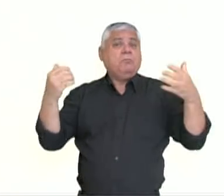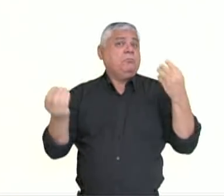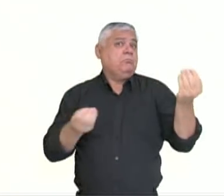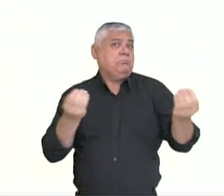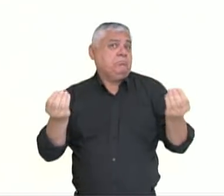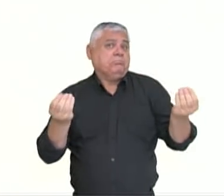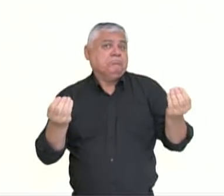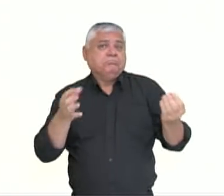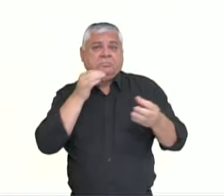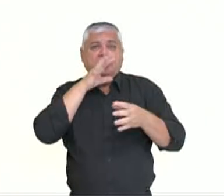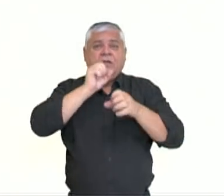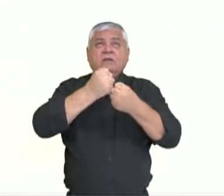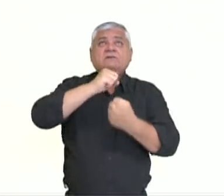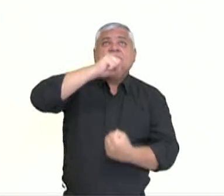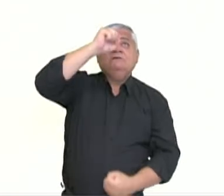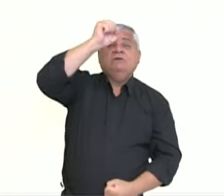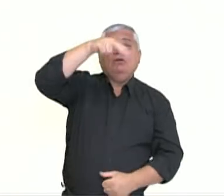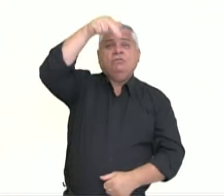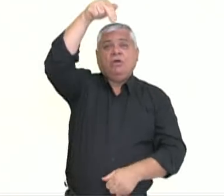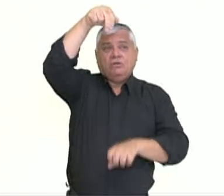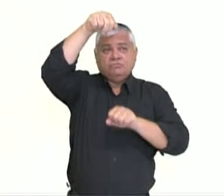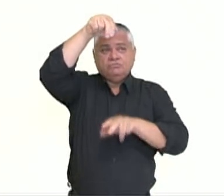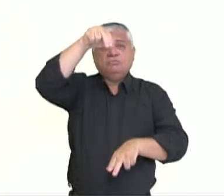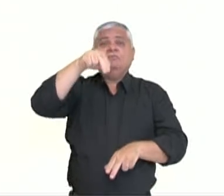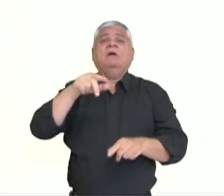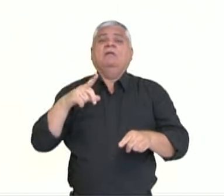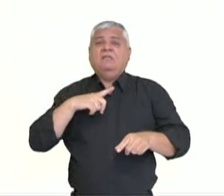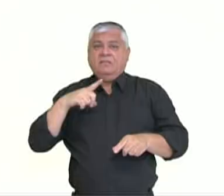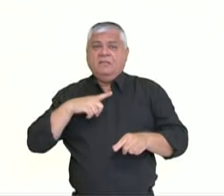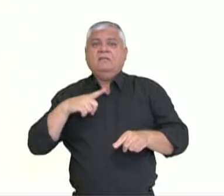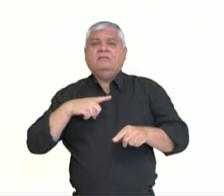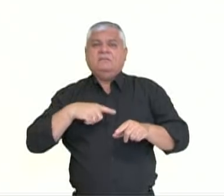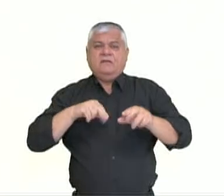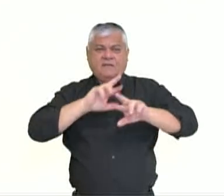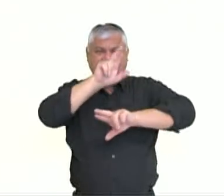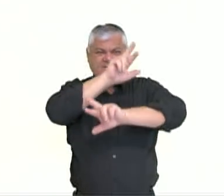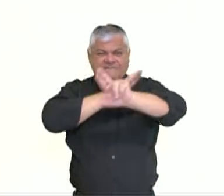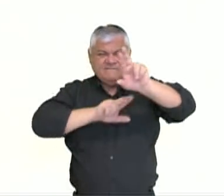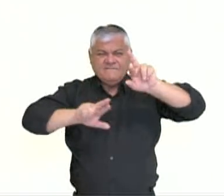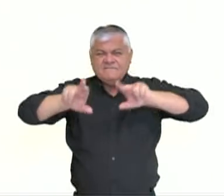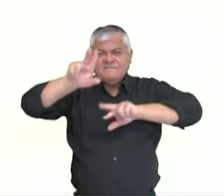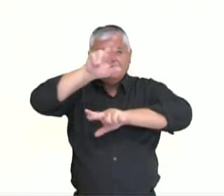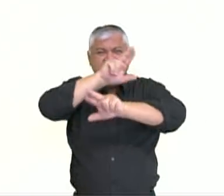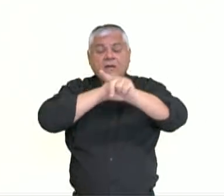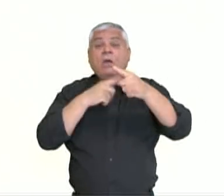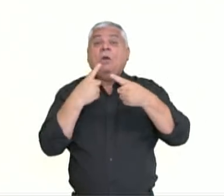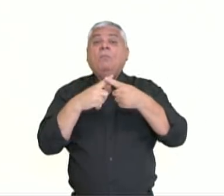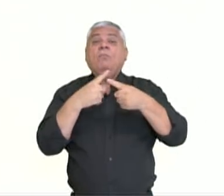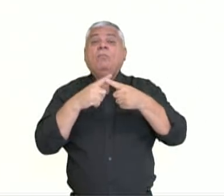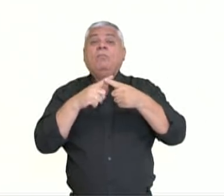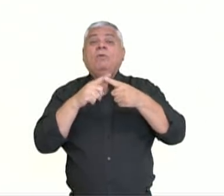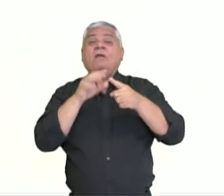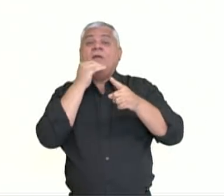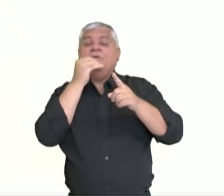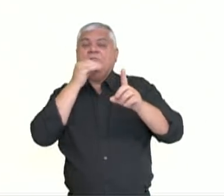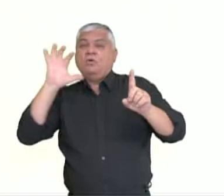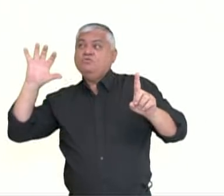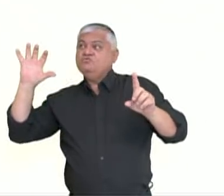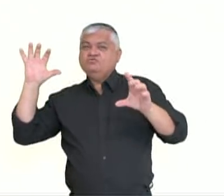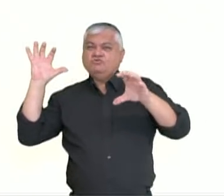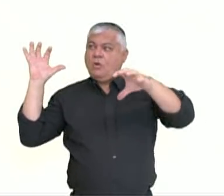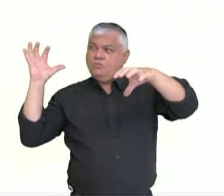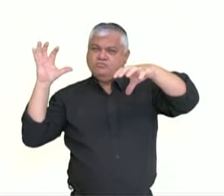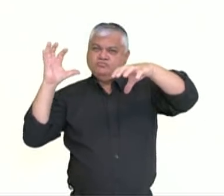no sentido norte-sul, o que nós vamos ter? Nós vamos ter uma diversidade muito maior, porque a forma como o Sol aquece o